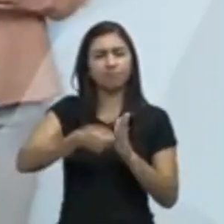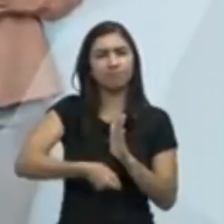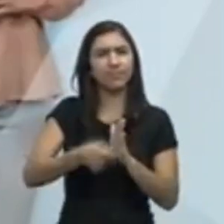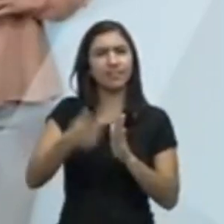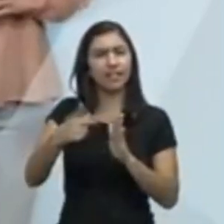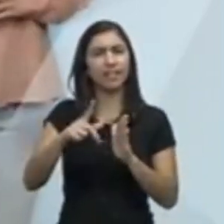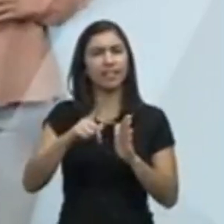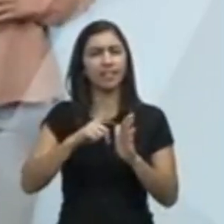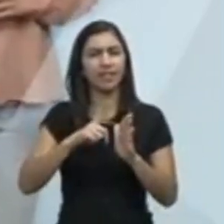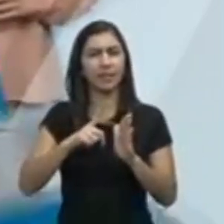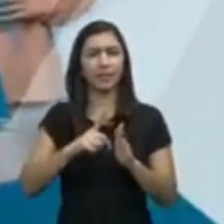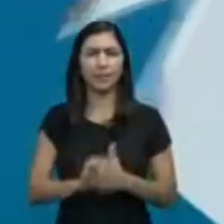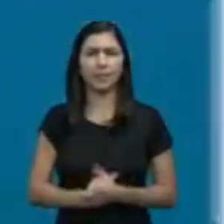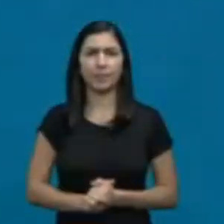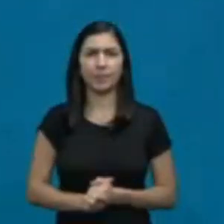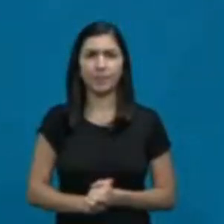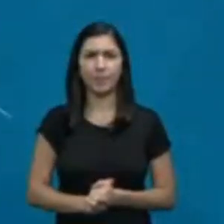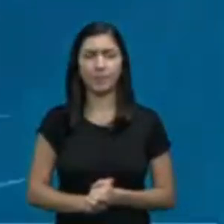estão submetidos.